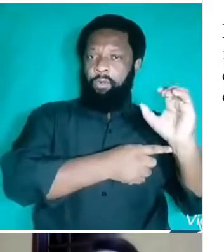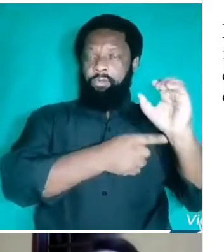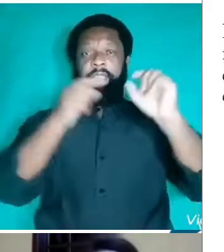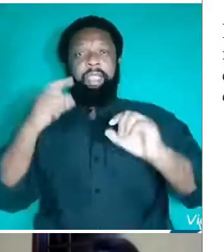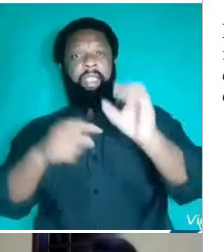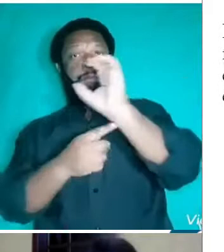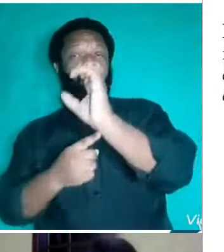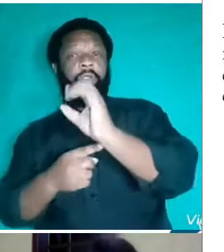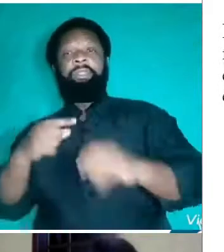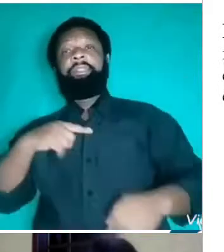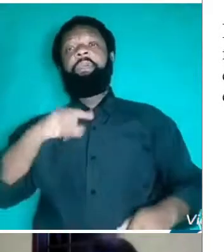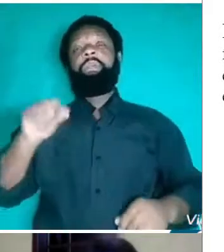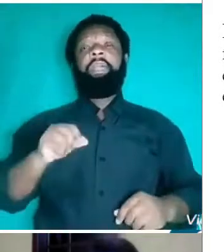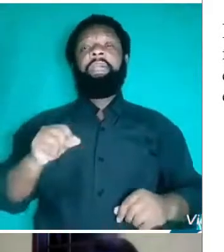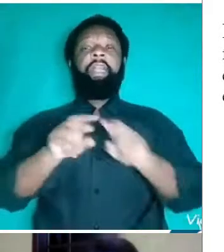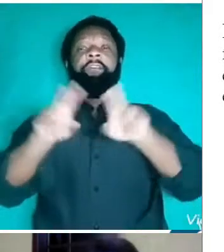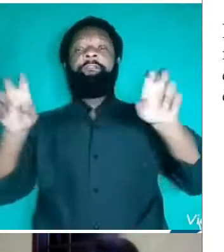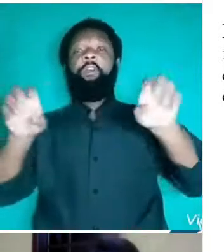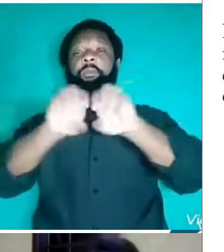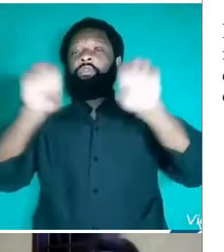tem um carbono também fazendo tripla, ó.